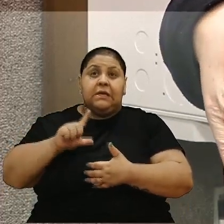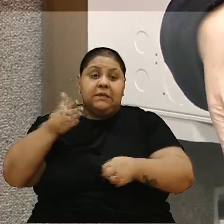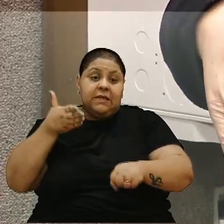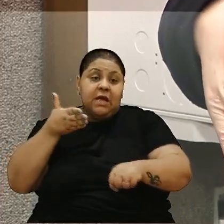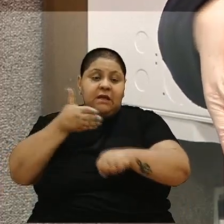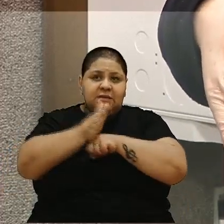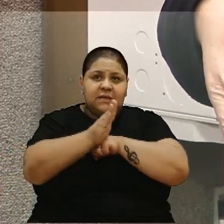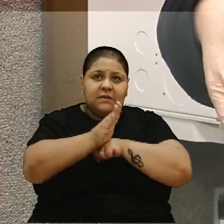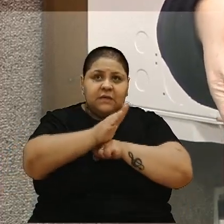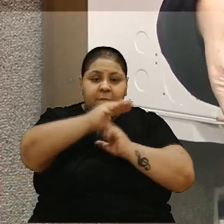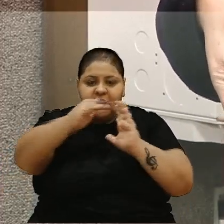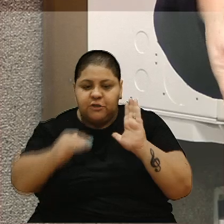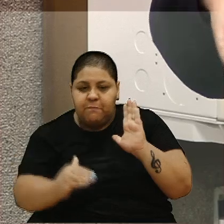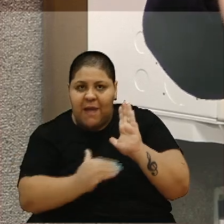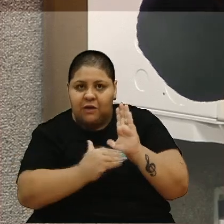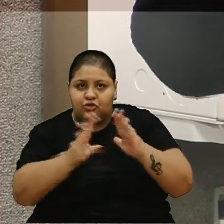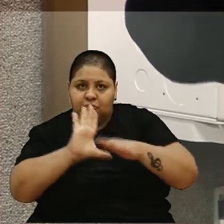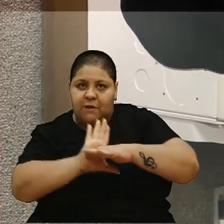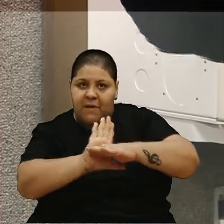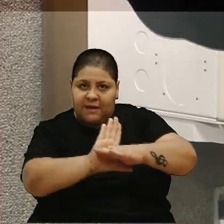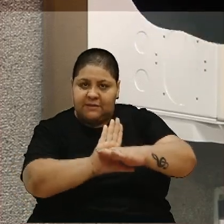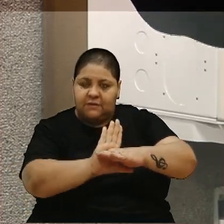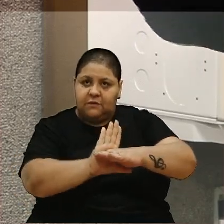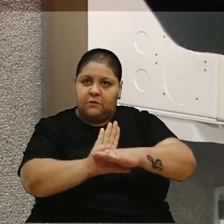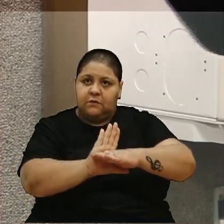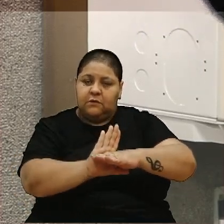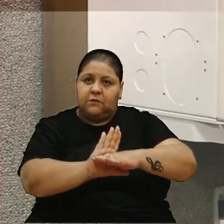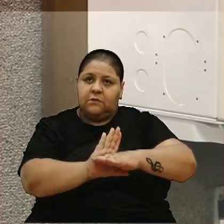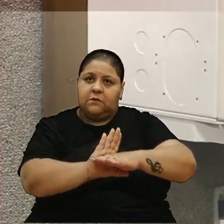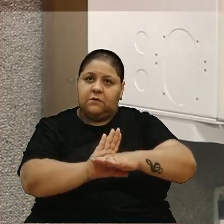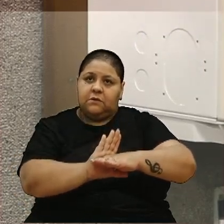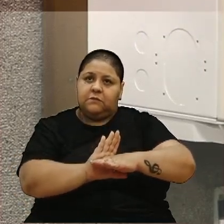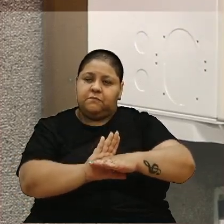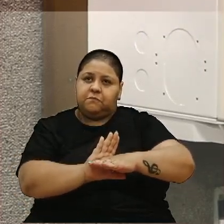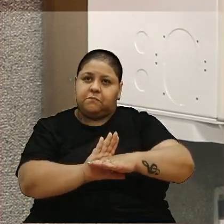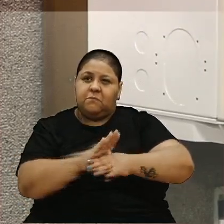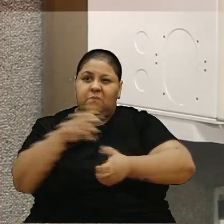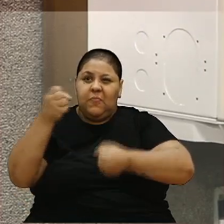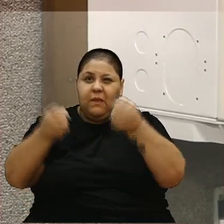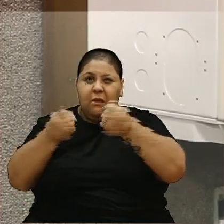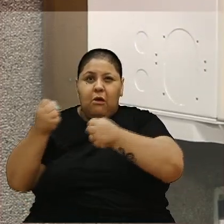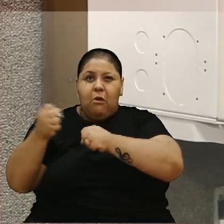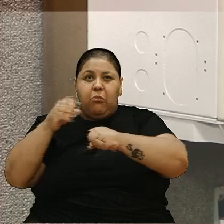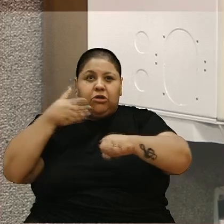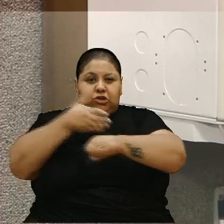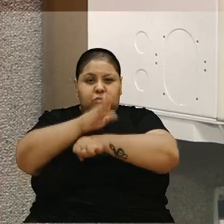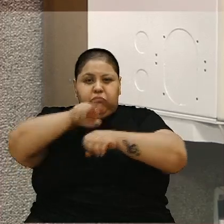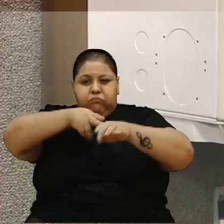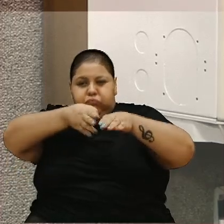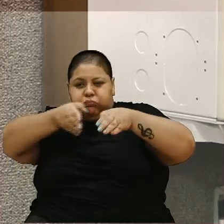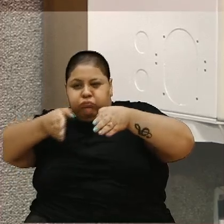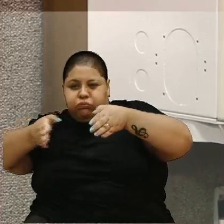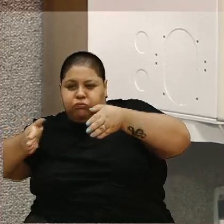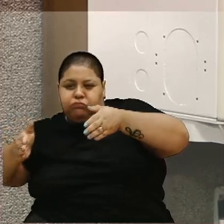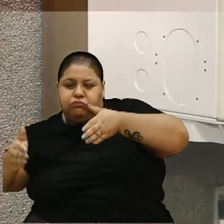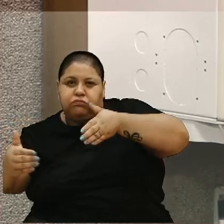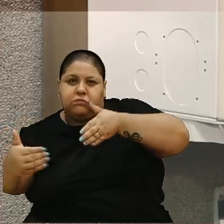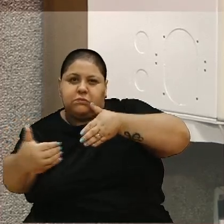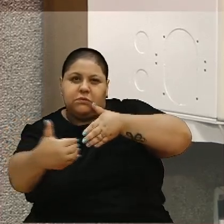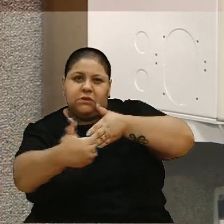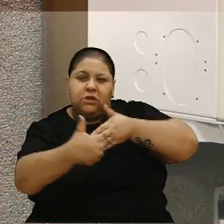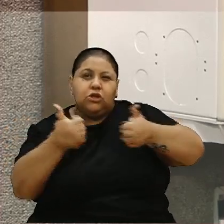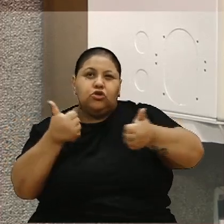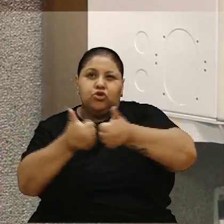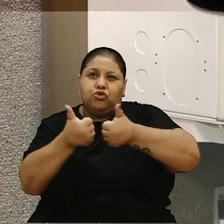de baixo da Maesa, portanto, as viaturas podem entrar lá por onde entra a Secretaria do